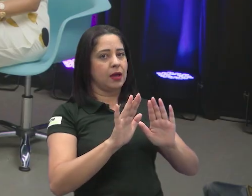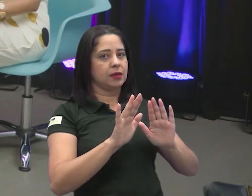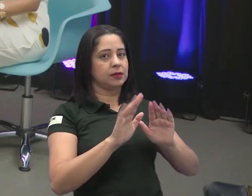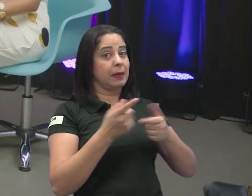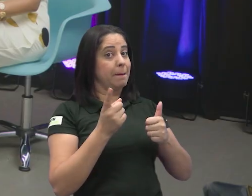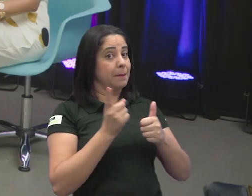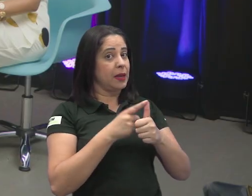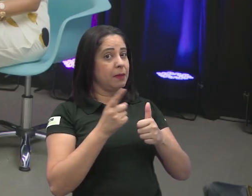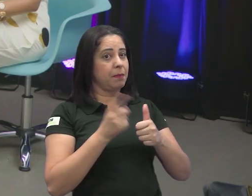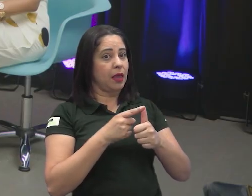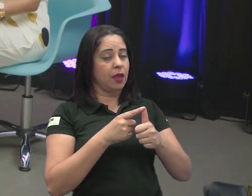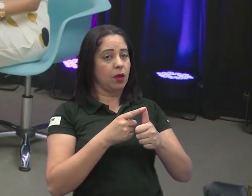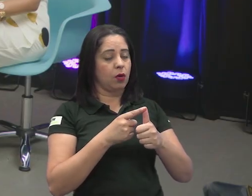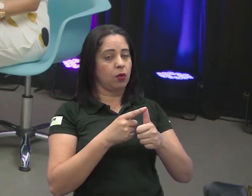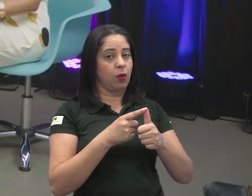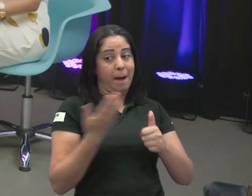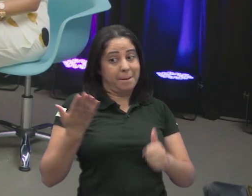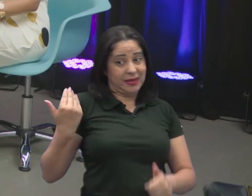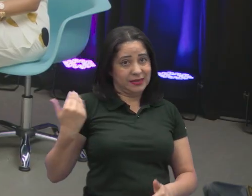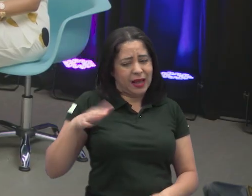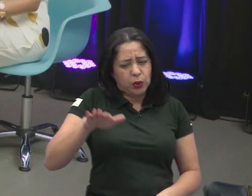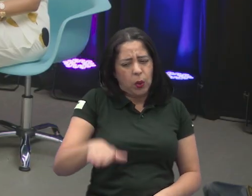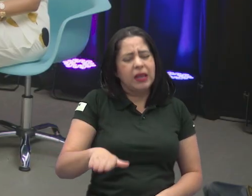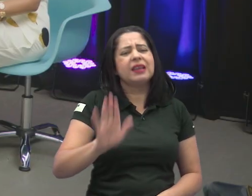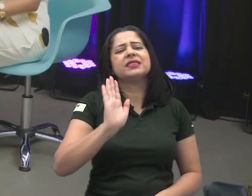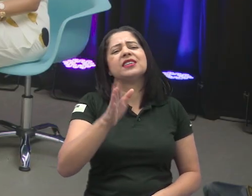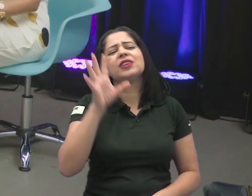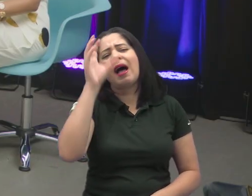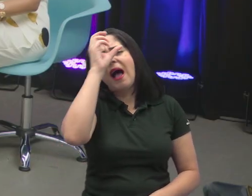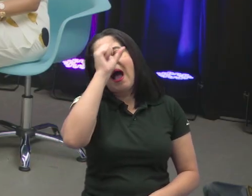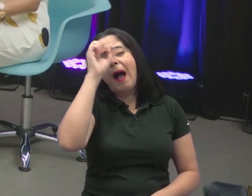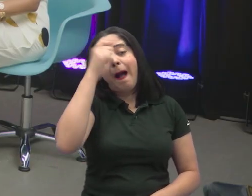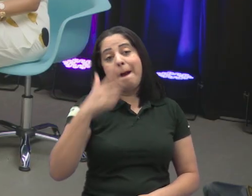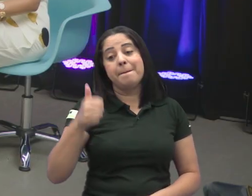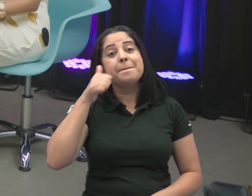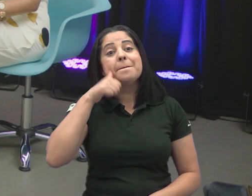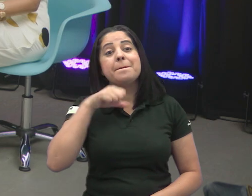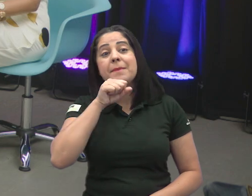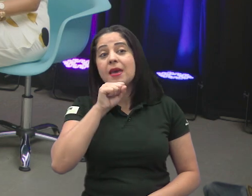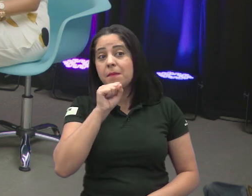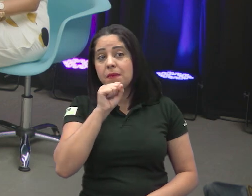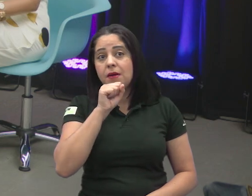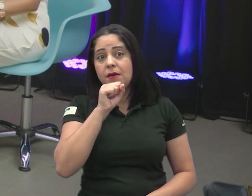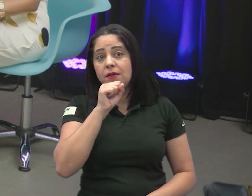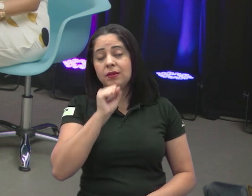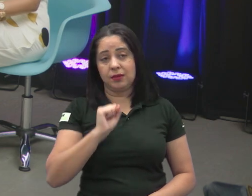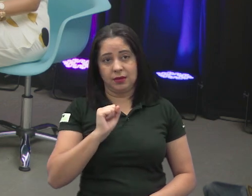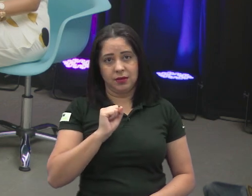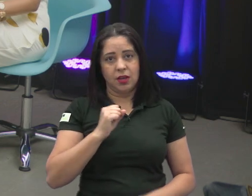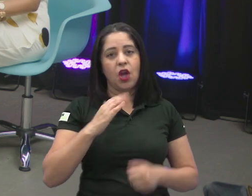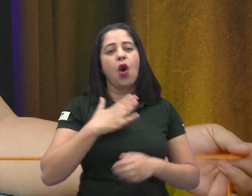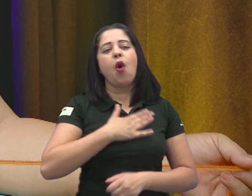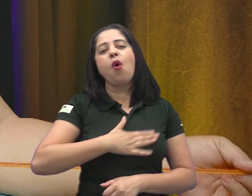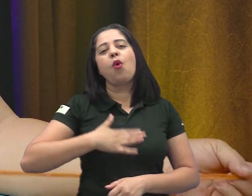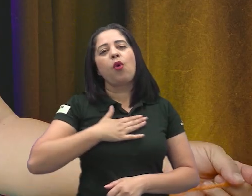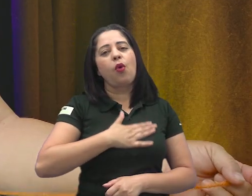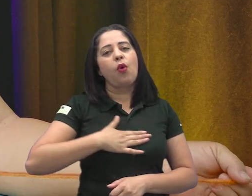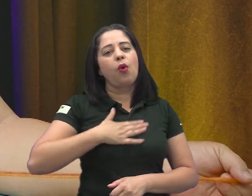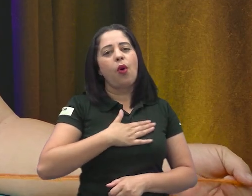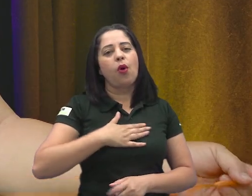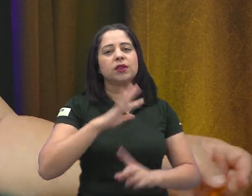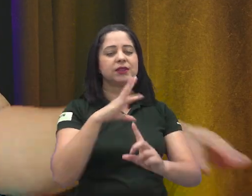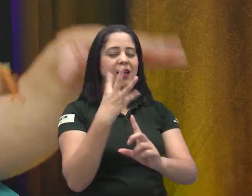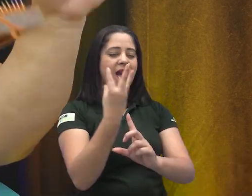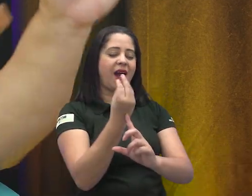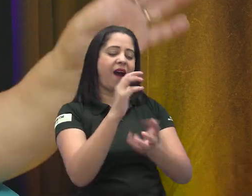o aprendizado veio da minha infância. Sim. Né? Porque a minha mãe, ela gostava muito de